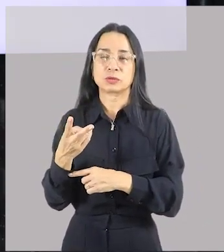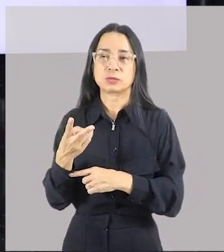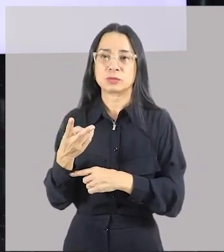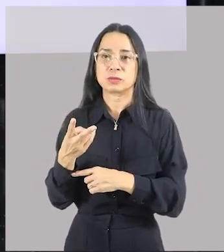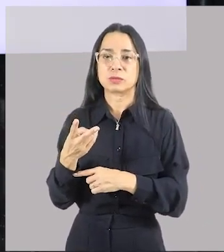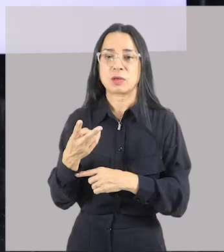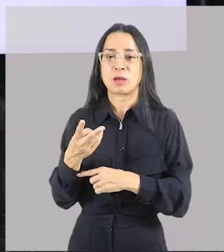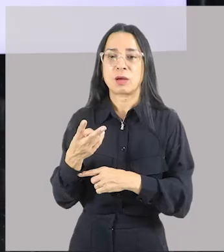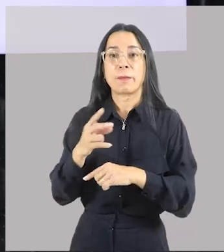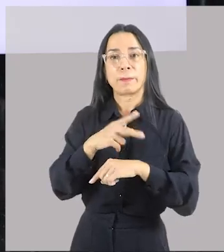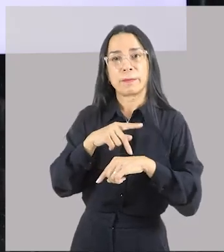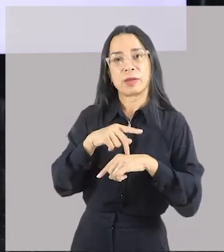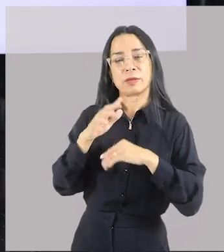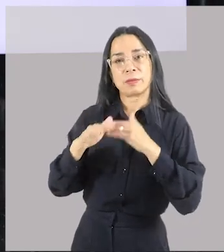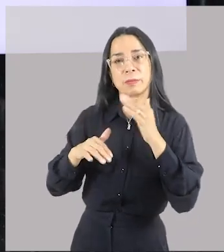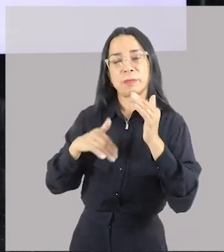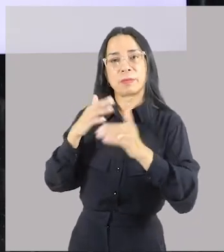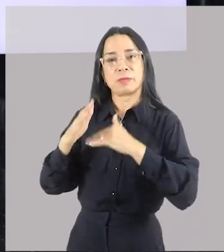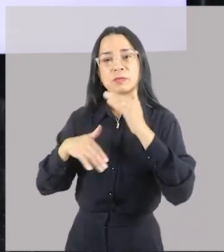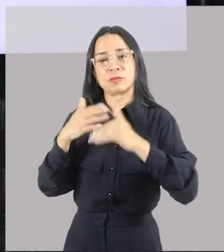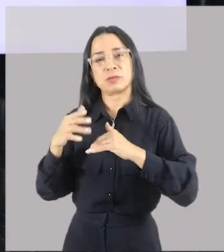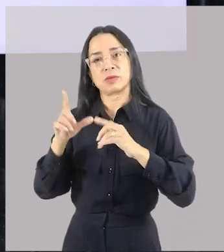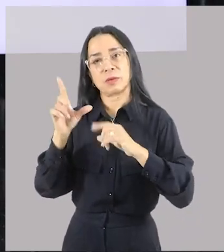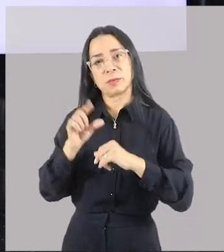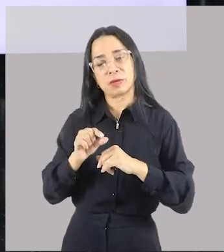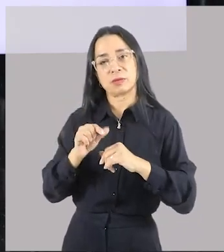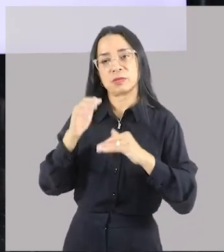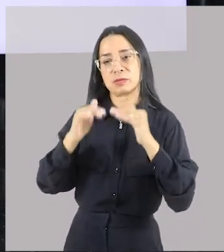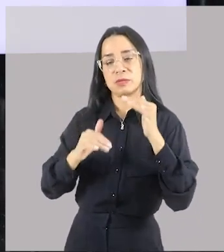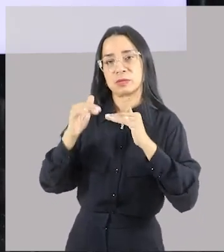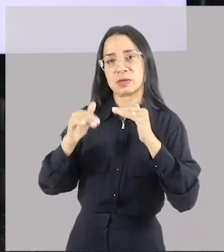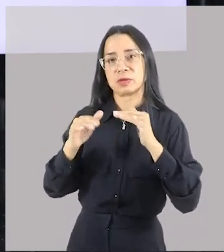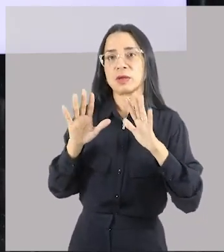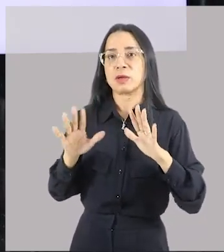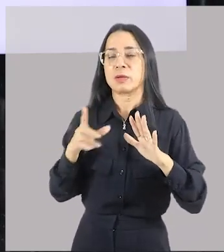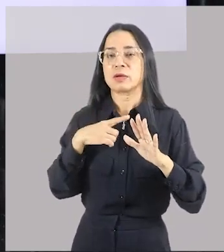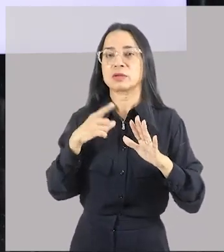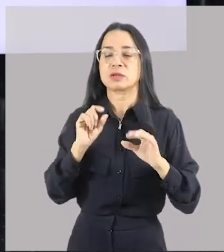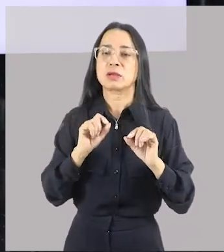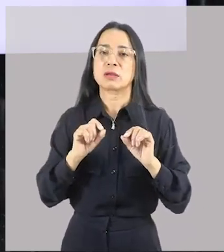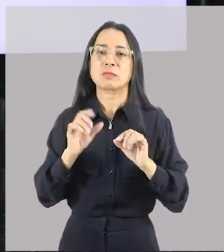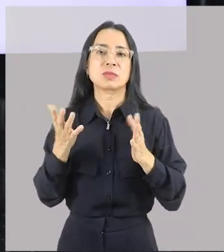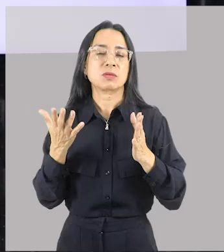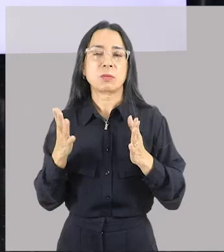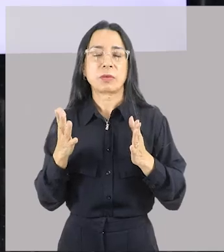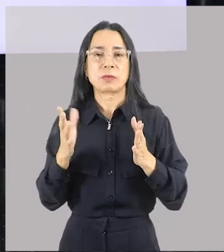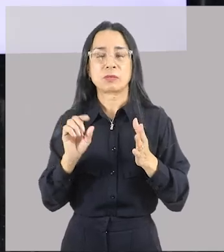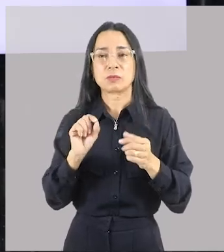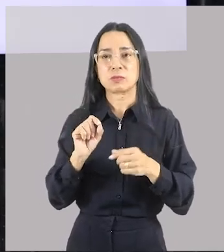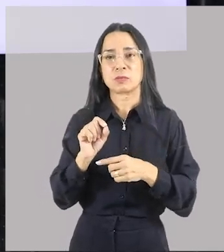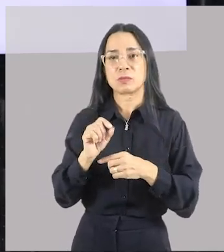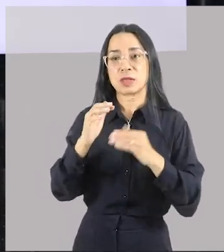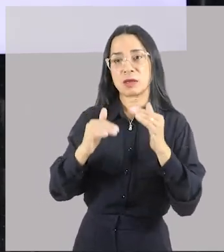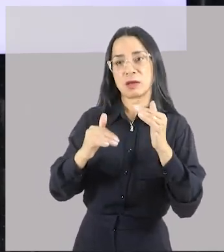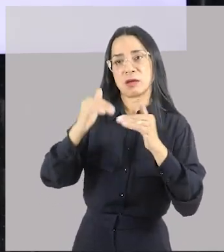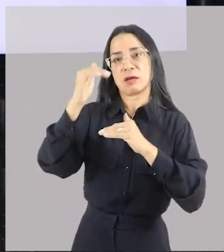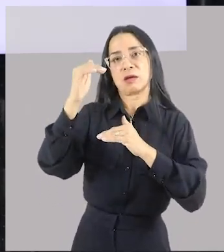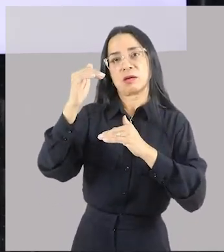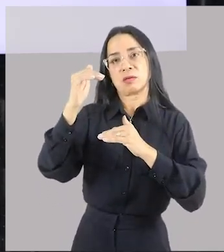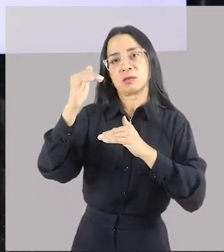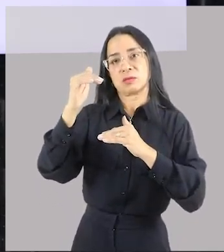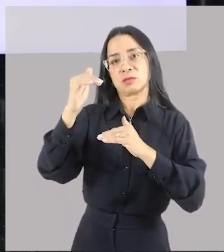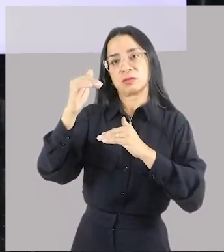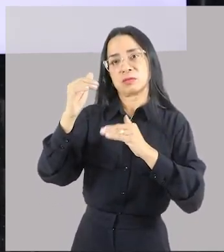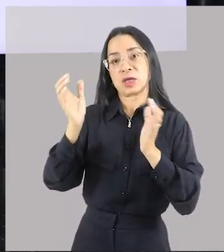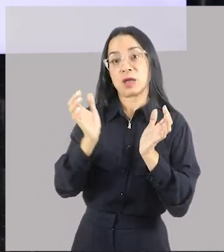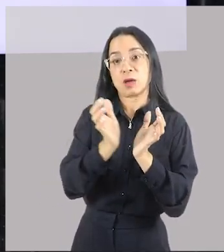Mais desenvolvidos e tal, que tem menos desigualdade. Mas a gente já está, tipo, muito alto. Isso quer dizer que no Brasil tem uma